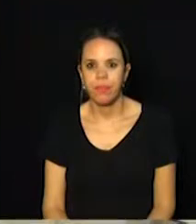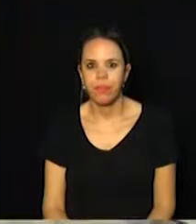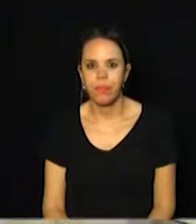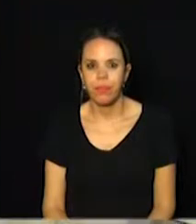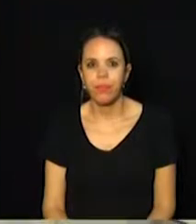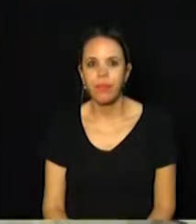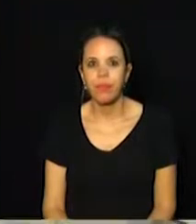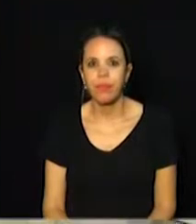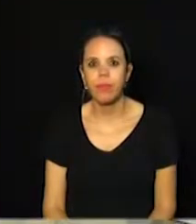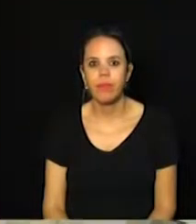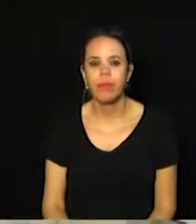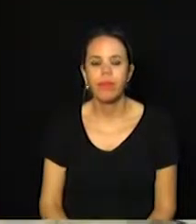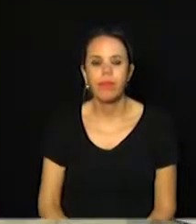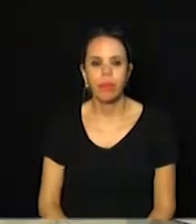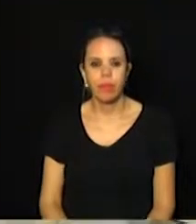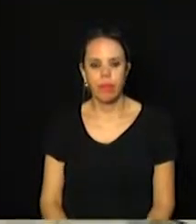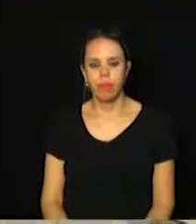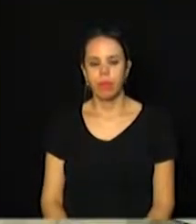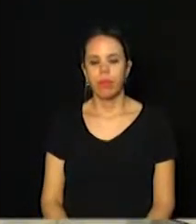o